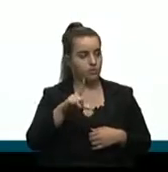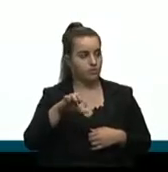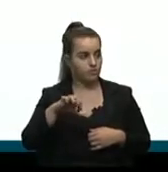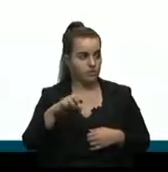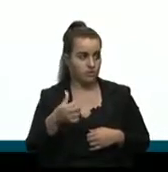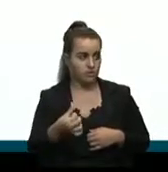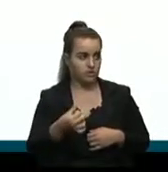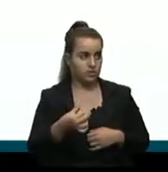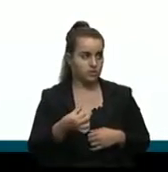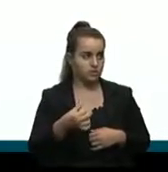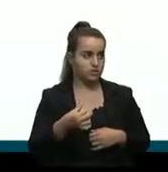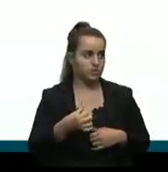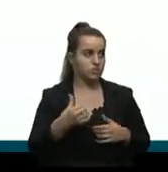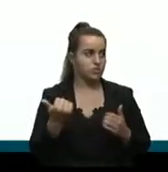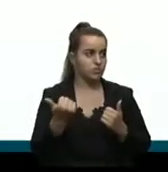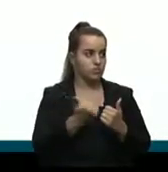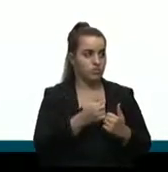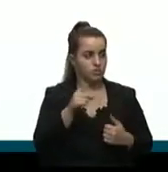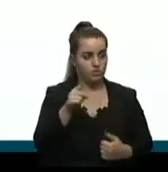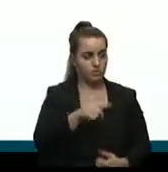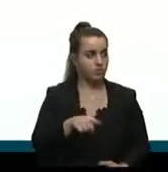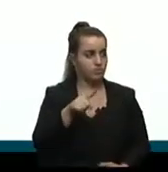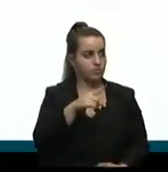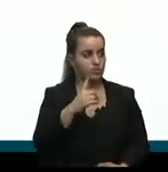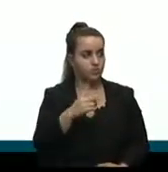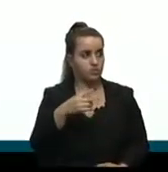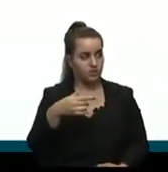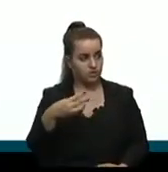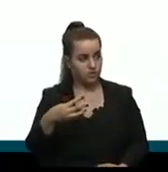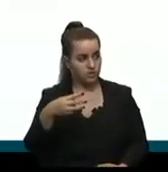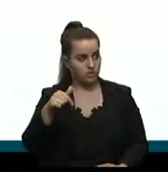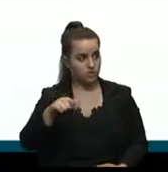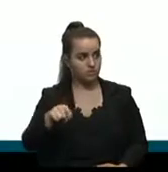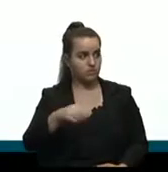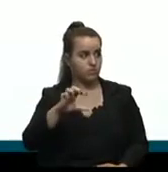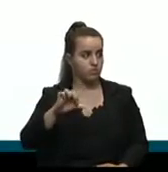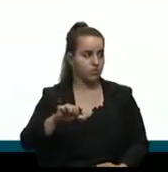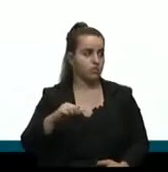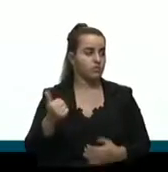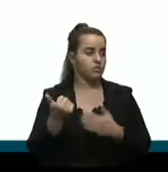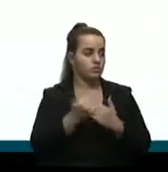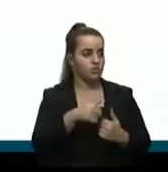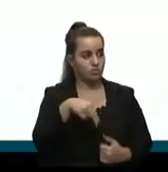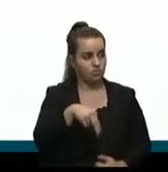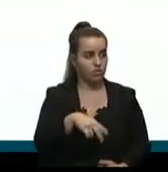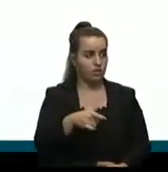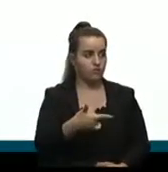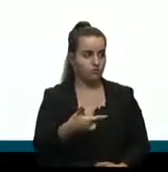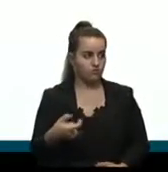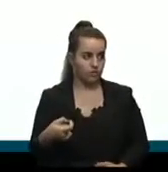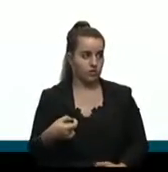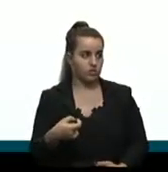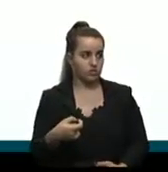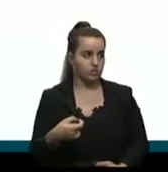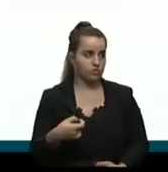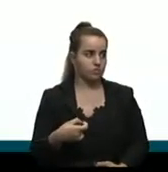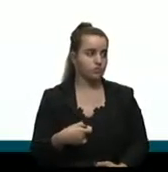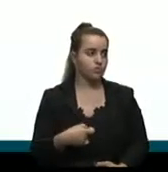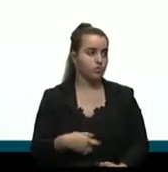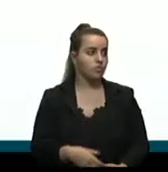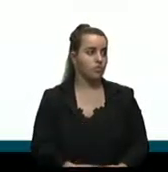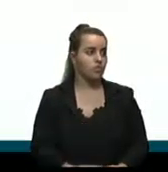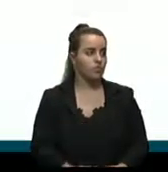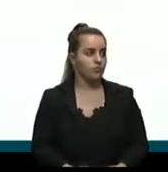1,96, no lugar da variância, 137,9, no lugar do n, a nossa amostra, o tamanho da nossa amostra, 20.